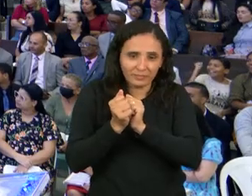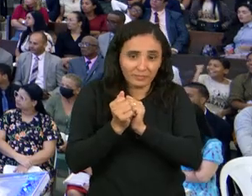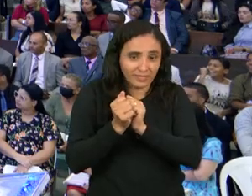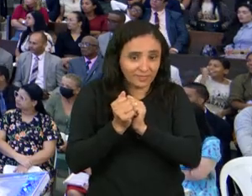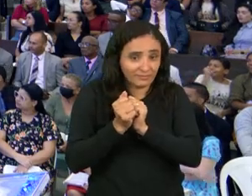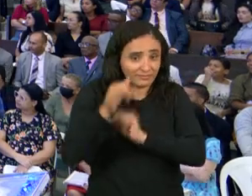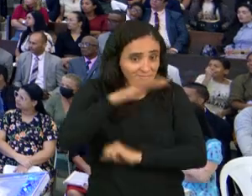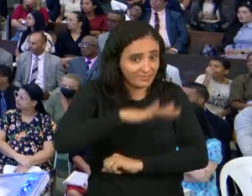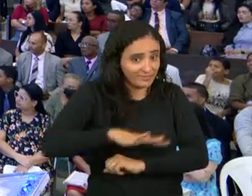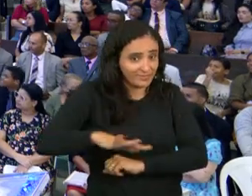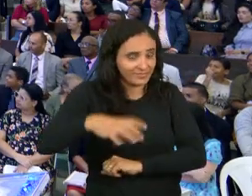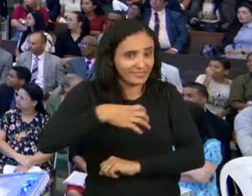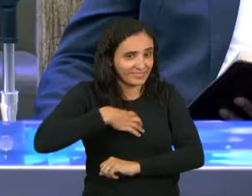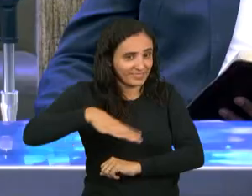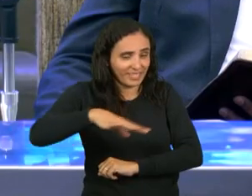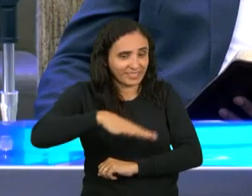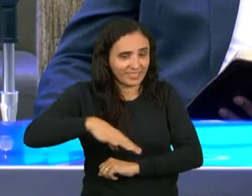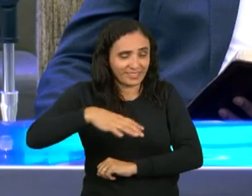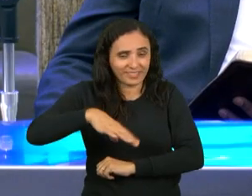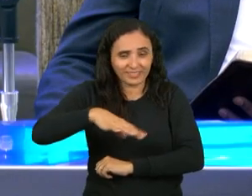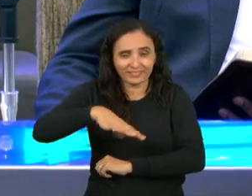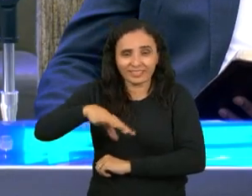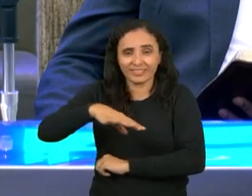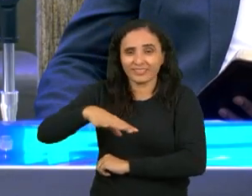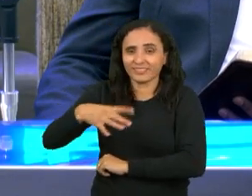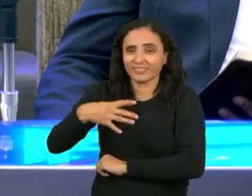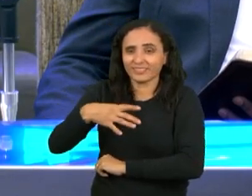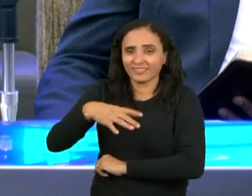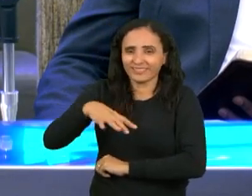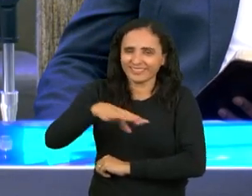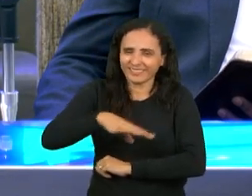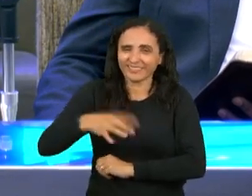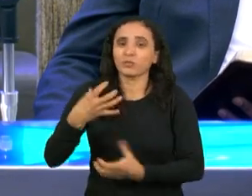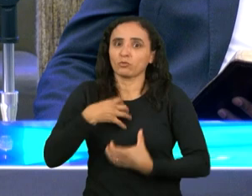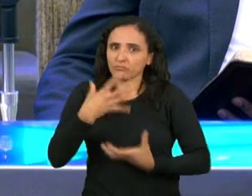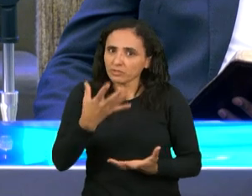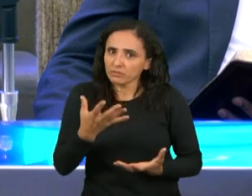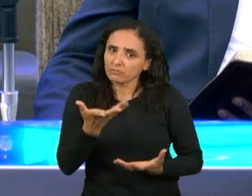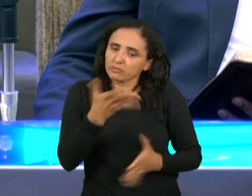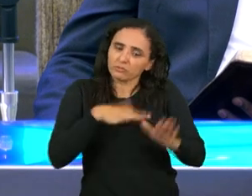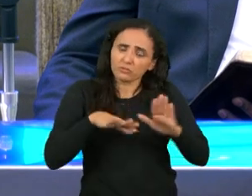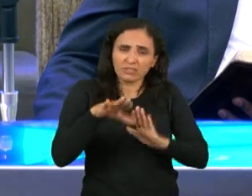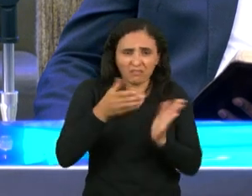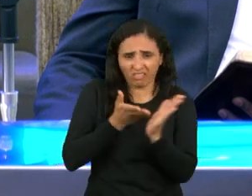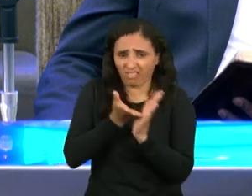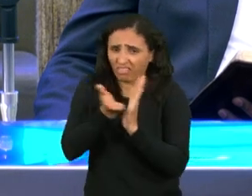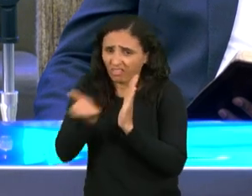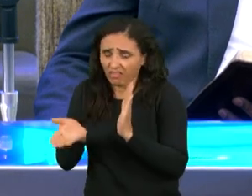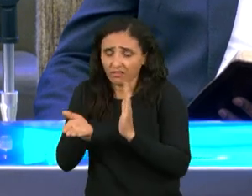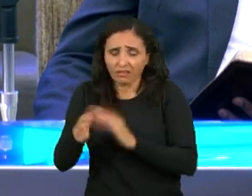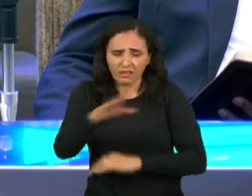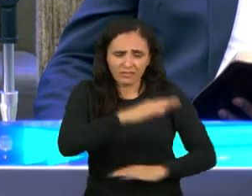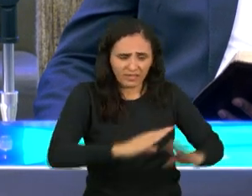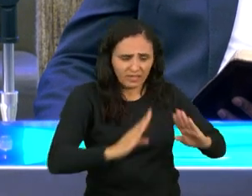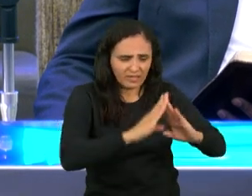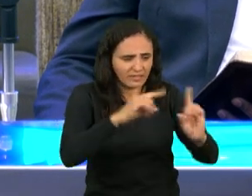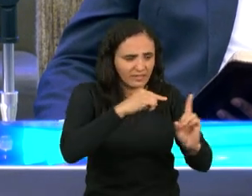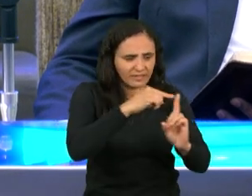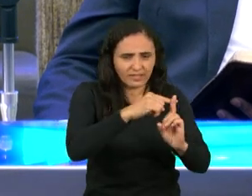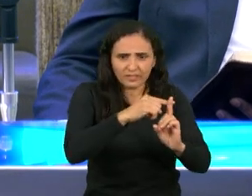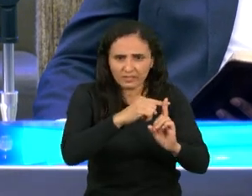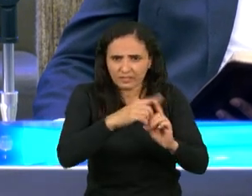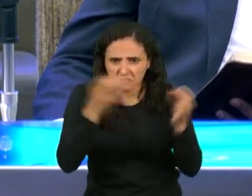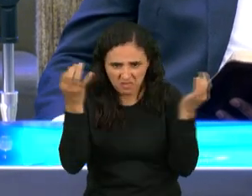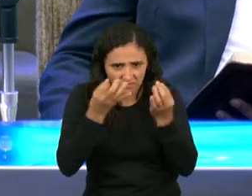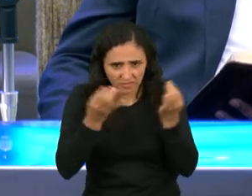ainda que tenha falhas e defeitos porque no Novo Testamento não há nenhuma igreja perfeita todas as igrejas